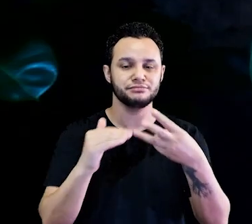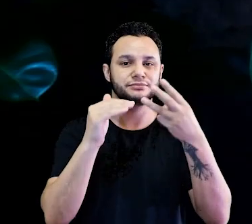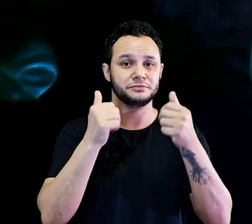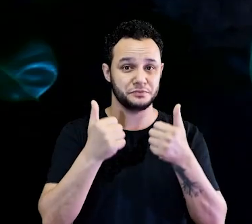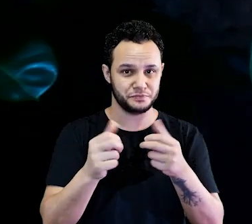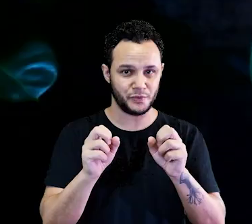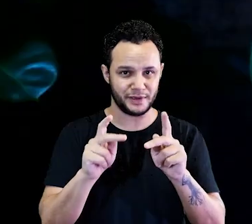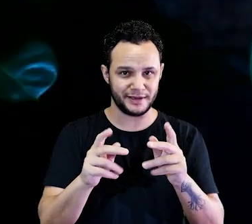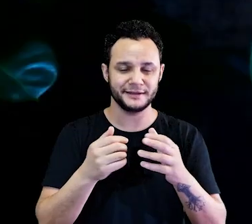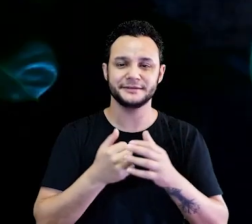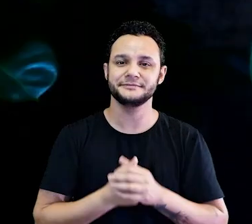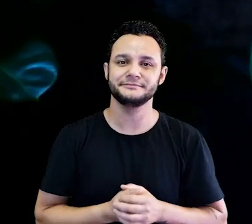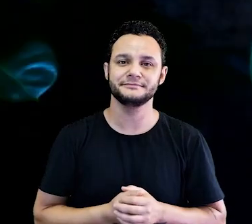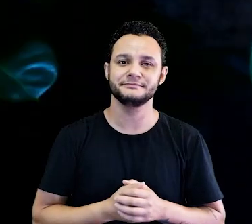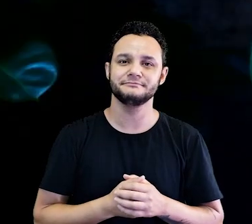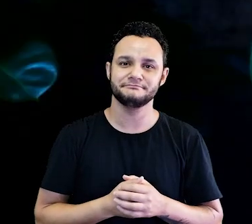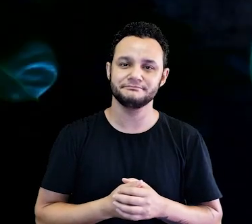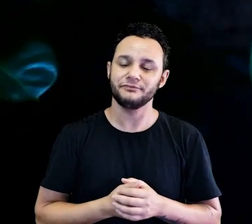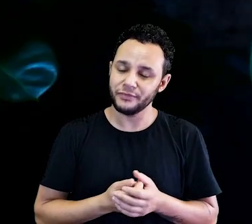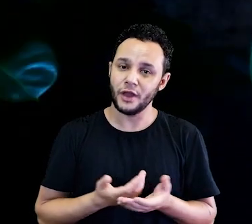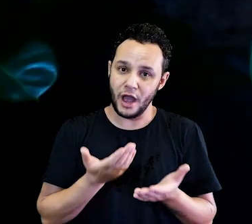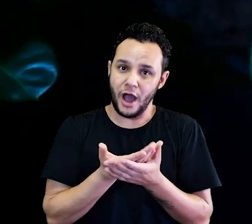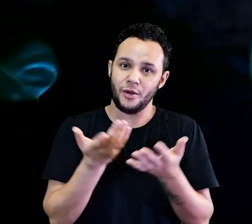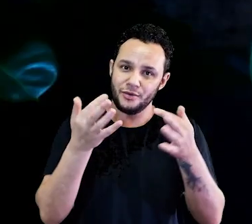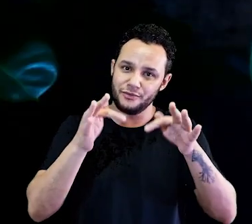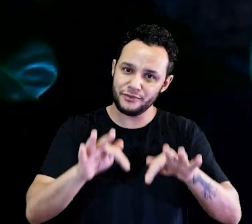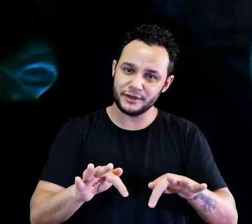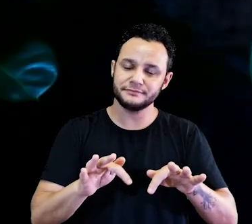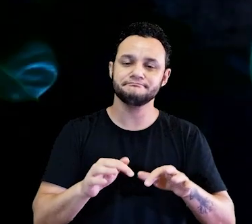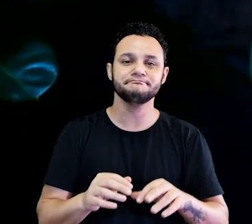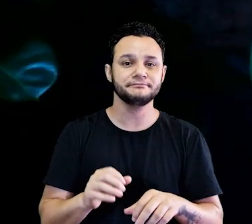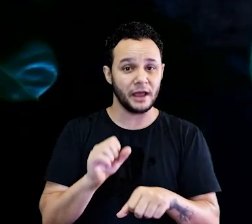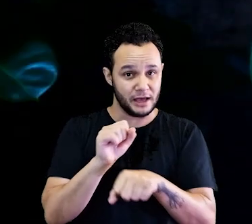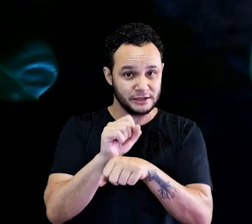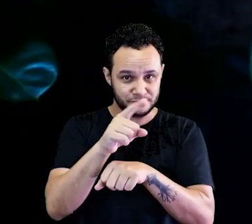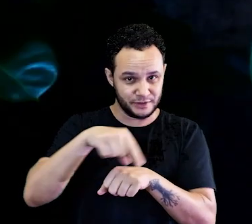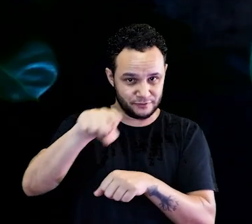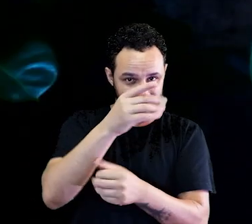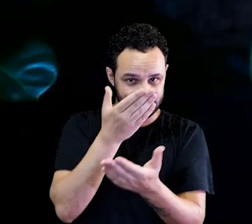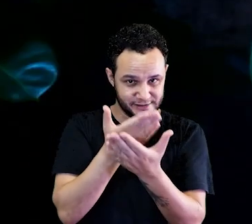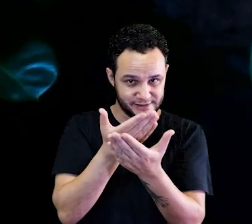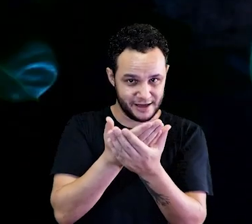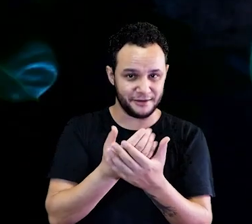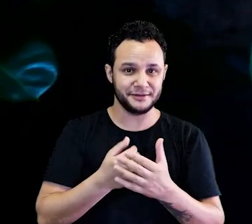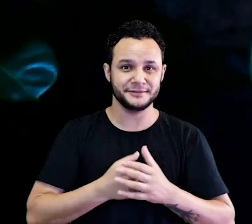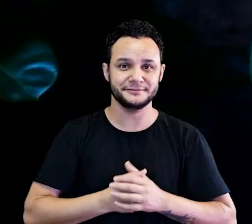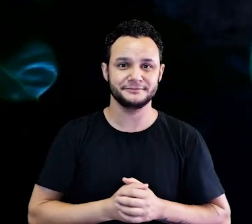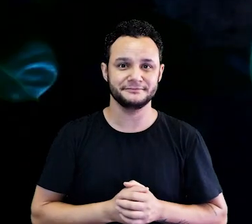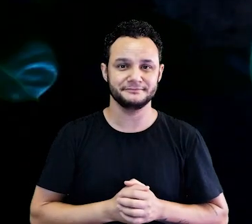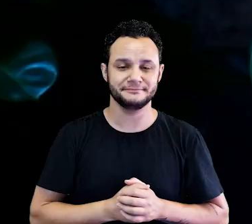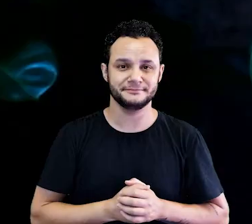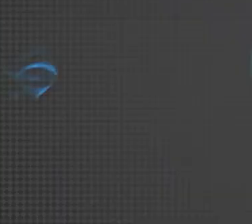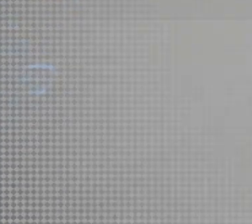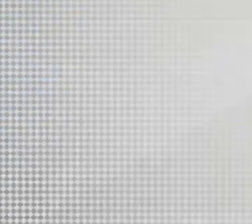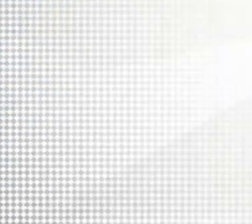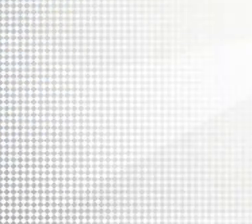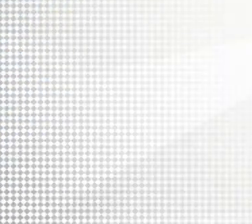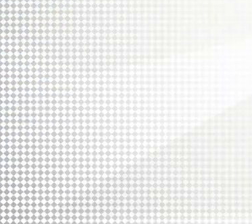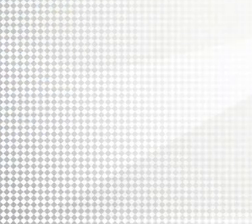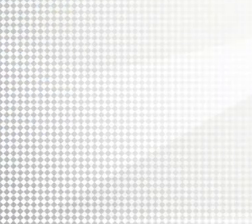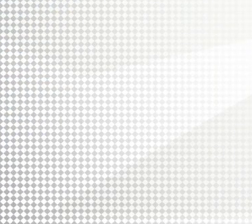PDDE Equidade. Tudo bem, gente? Então, por hoje é isso, e eu espero vocês na nossa próxima aula.